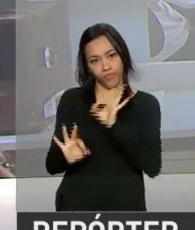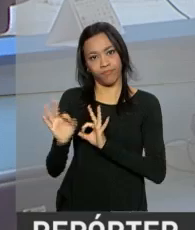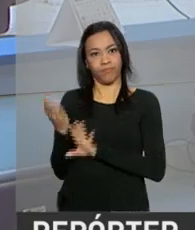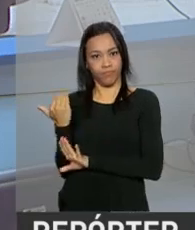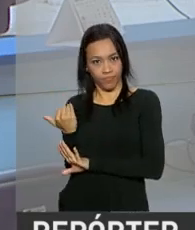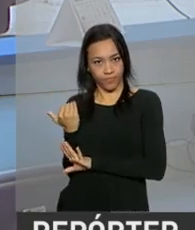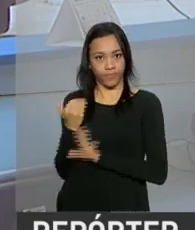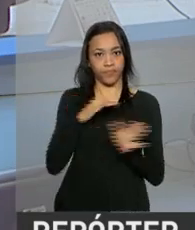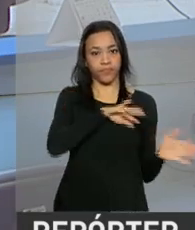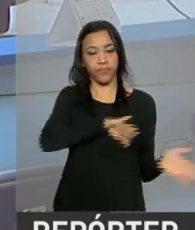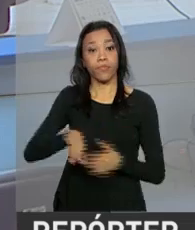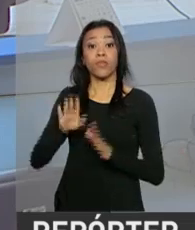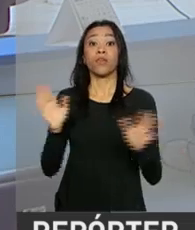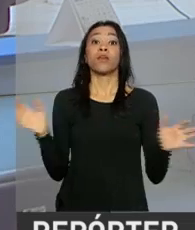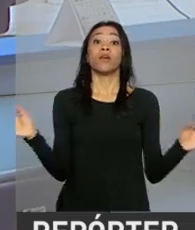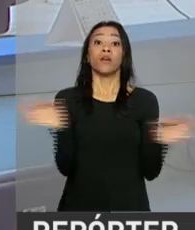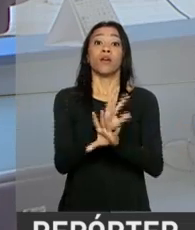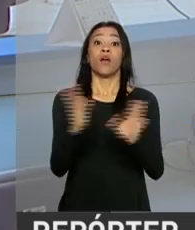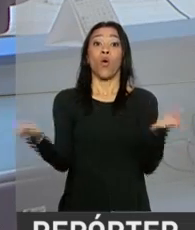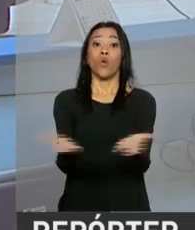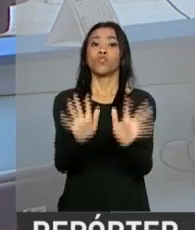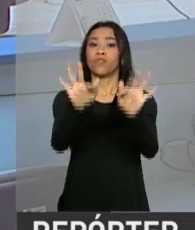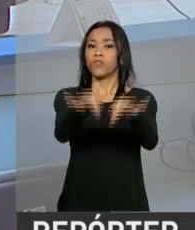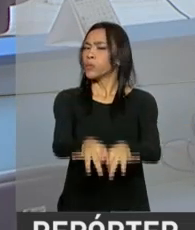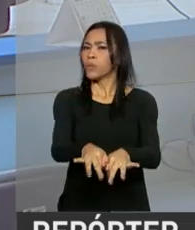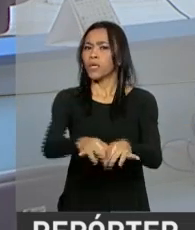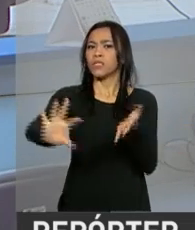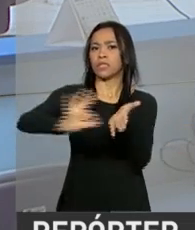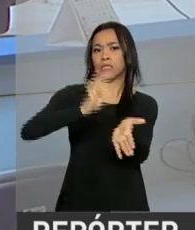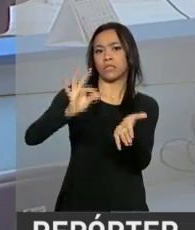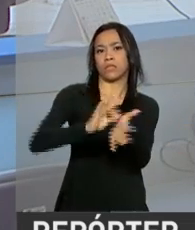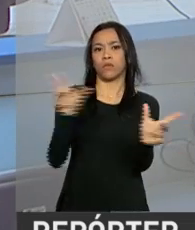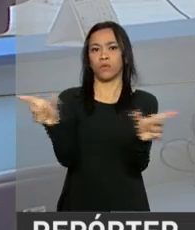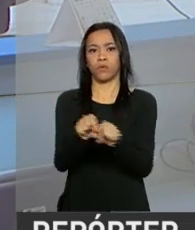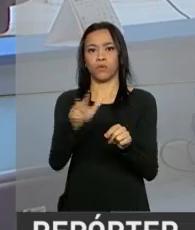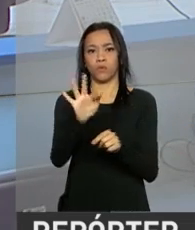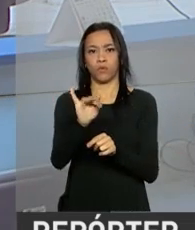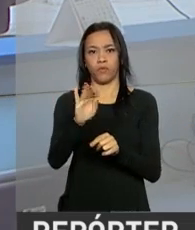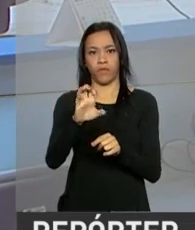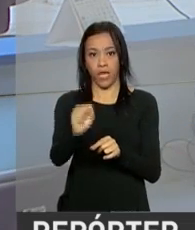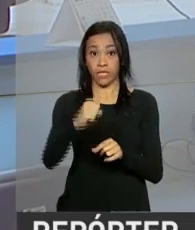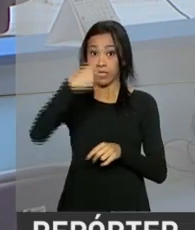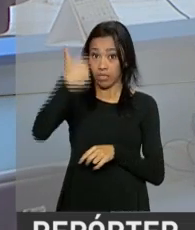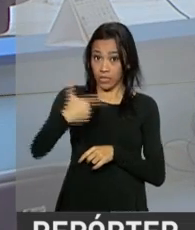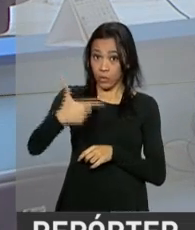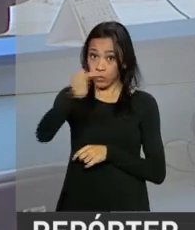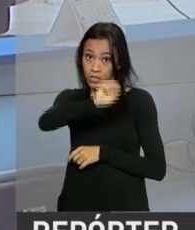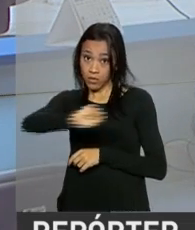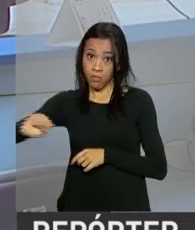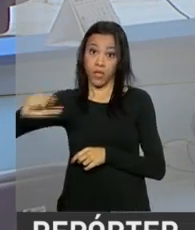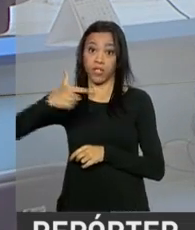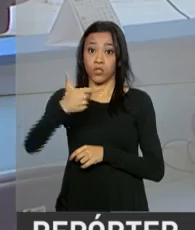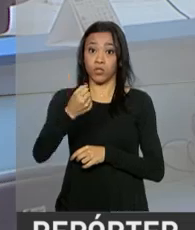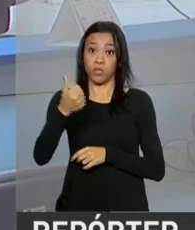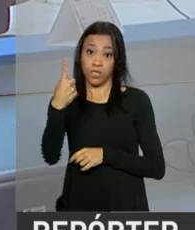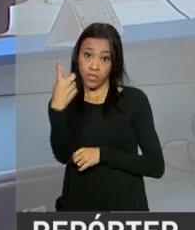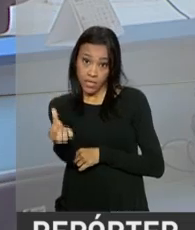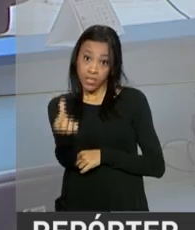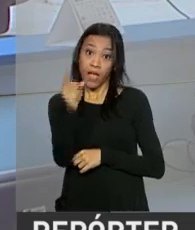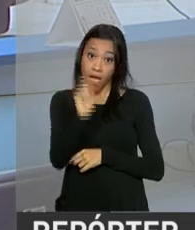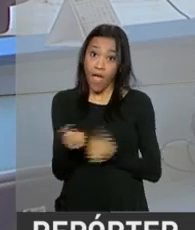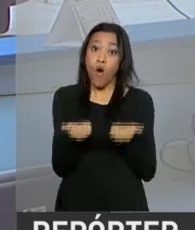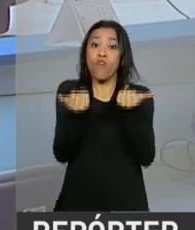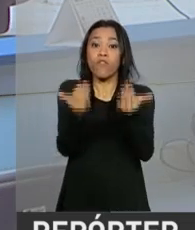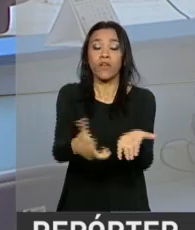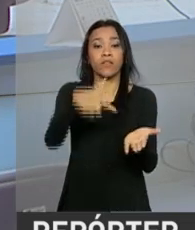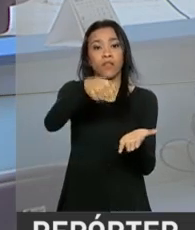anteriormente. Termina hoje o prazo para inscrição no FIES. Para o segundo semestre de 2016, a oferta é de 75 mil vagas